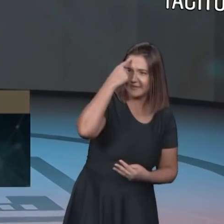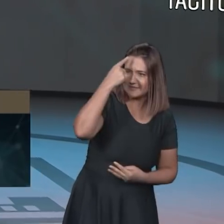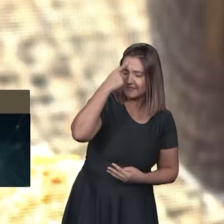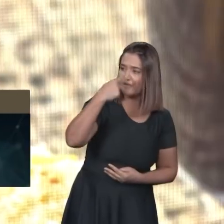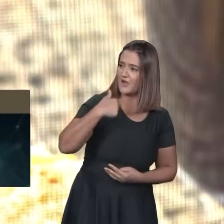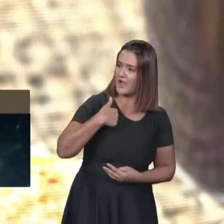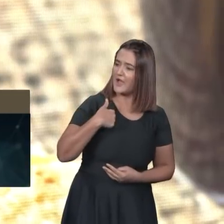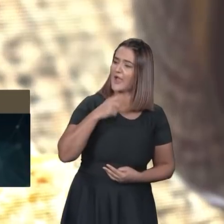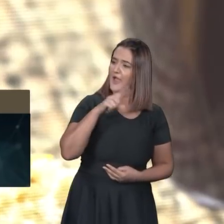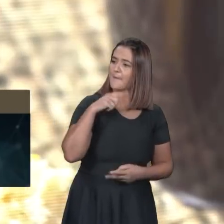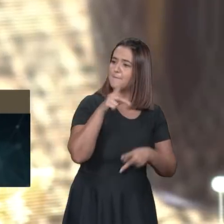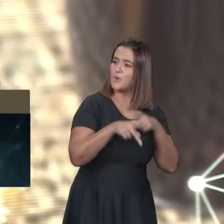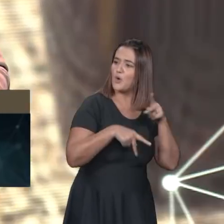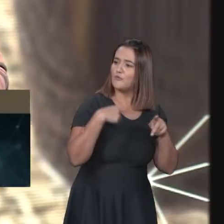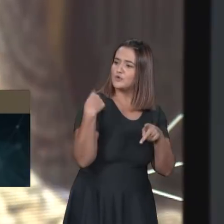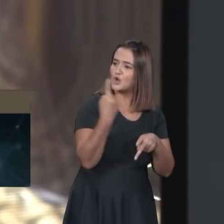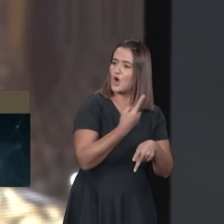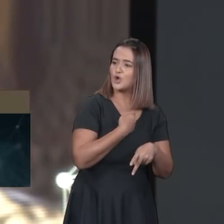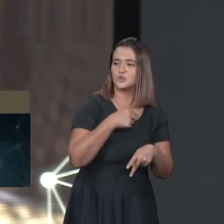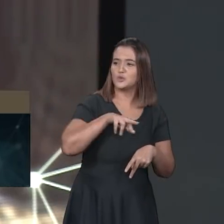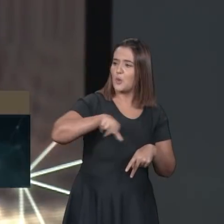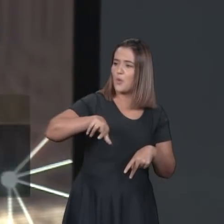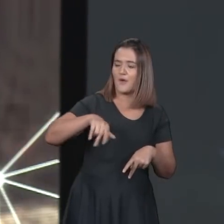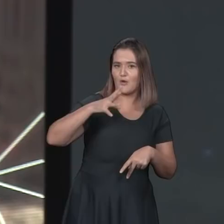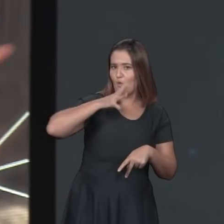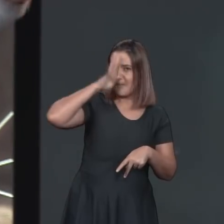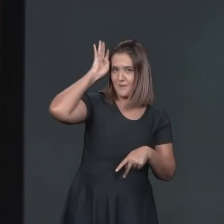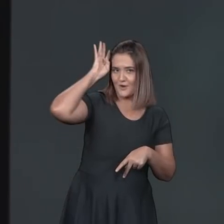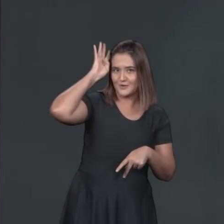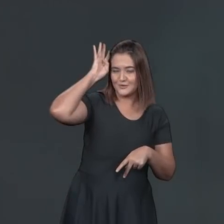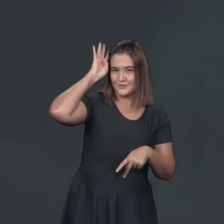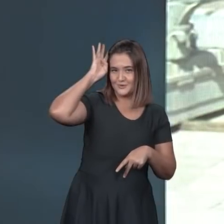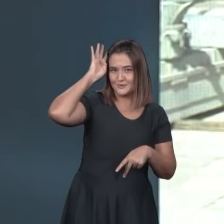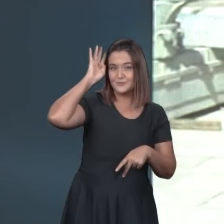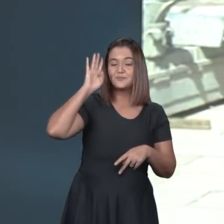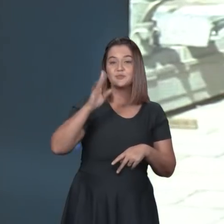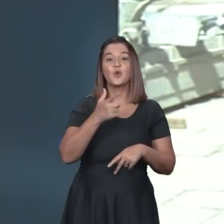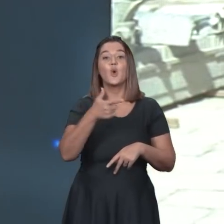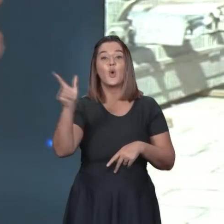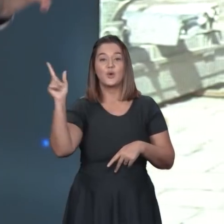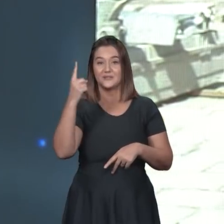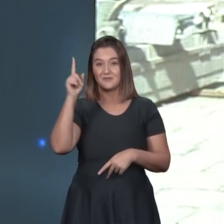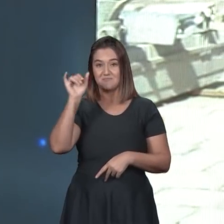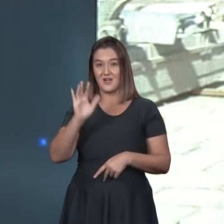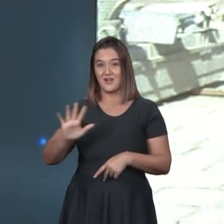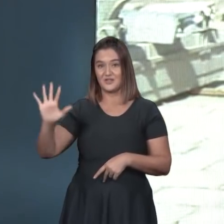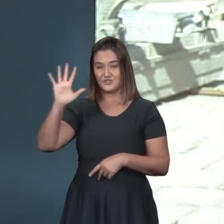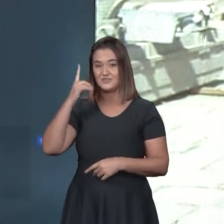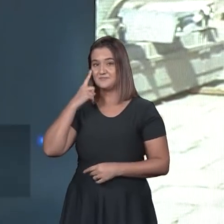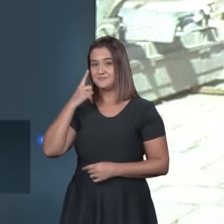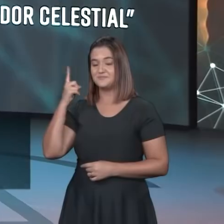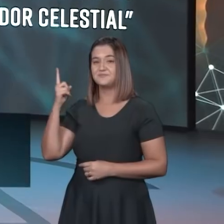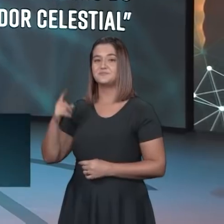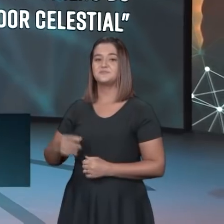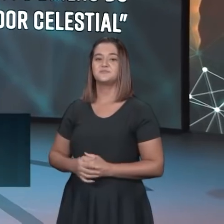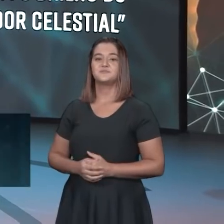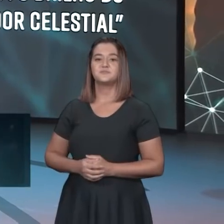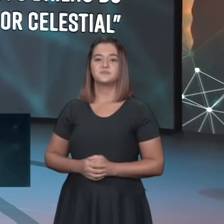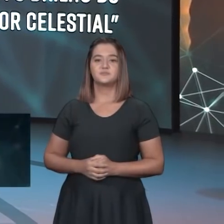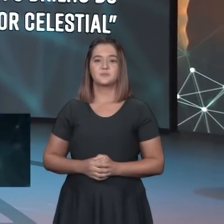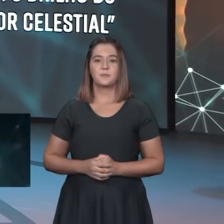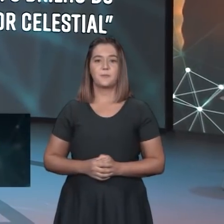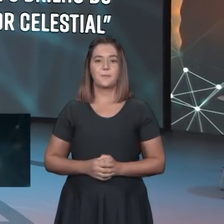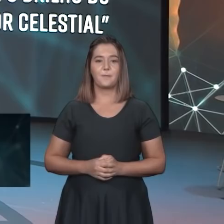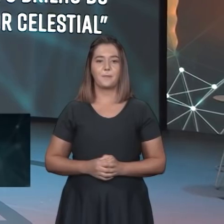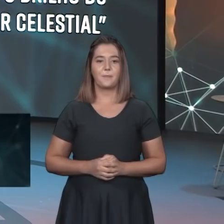era. Quer ver que interessante mais? Eles pensando que era César. Olha essa próxima imagem aqui. Em Fili, que é